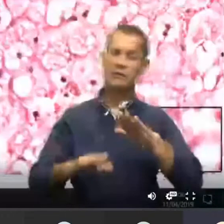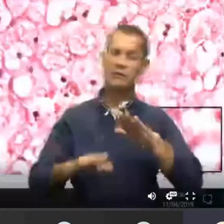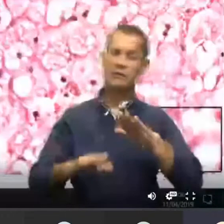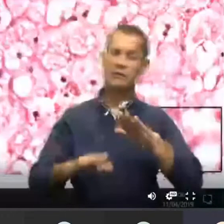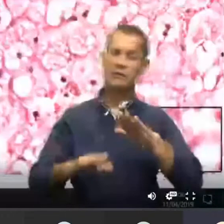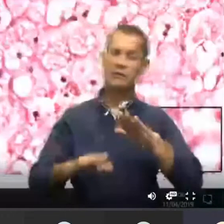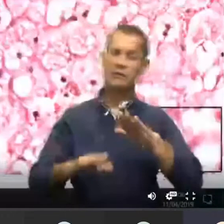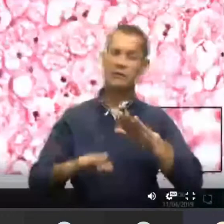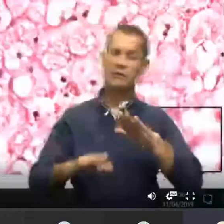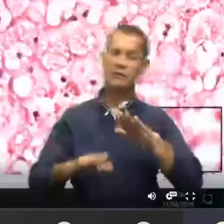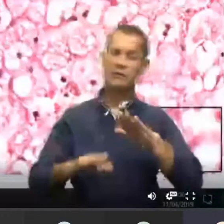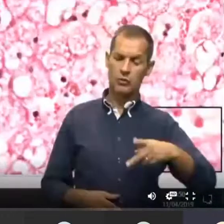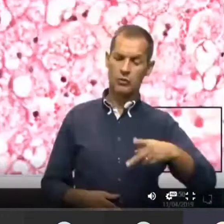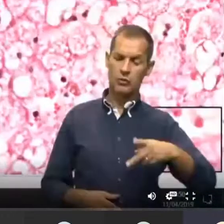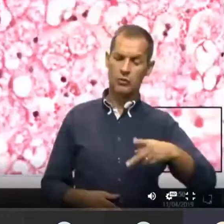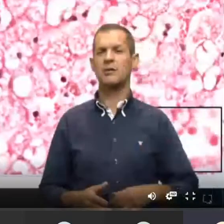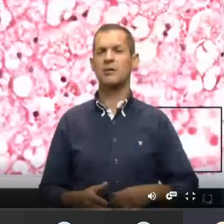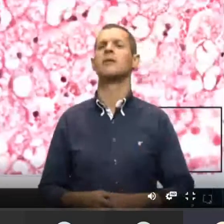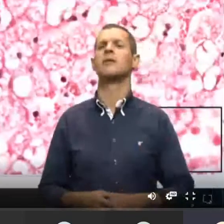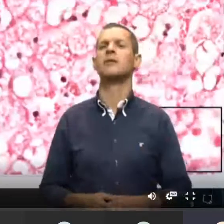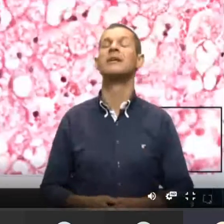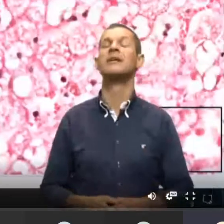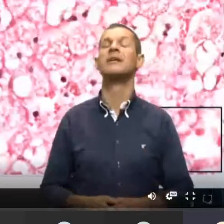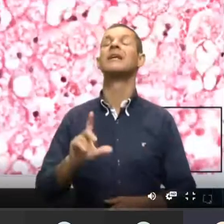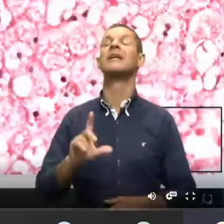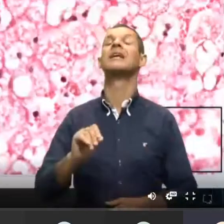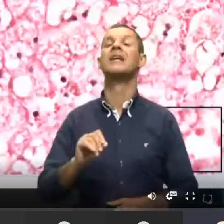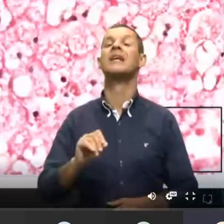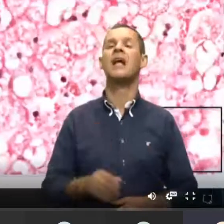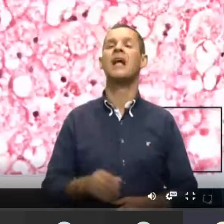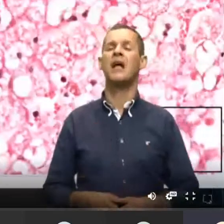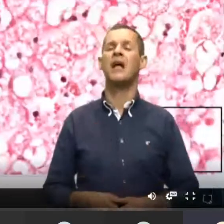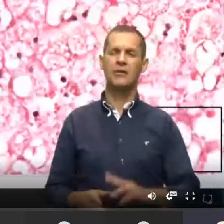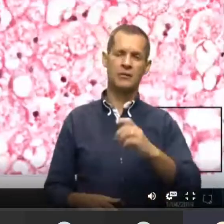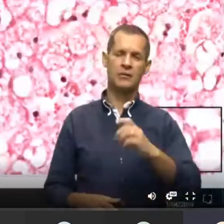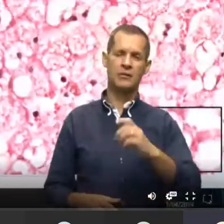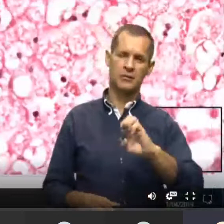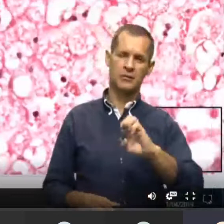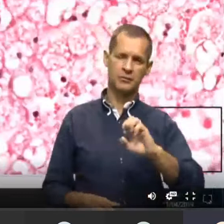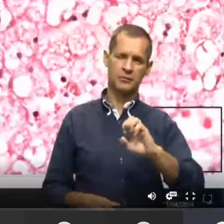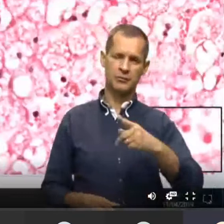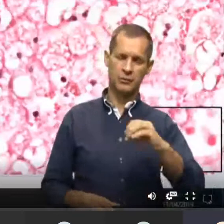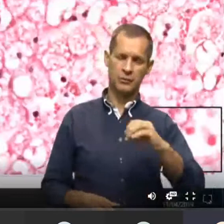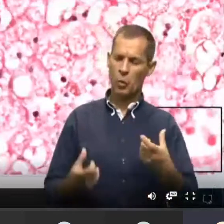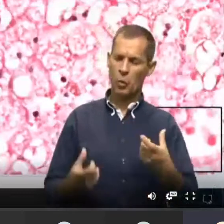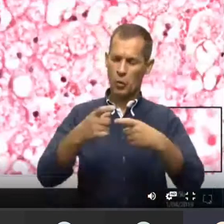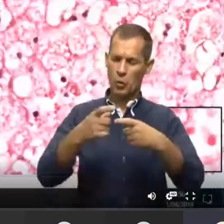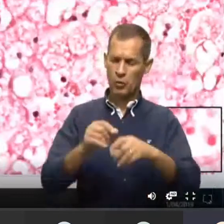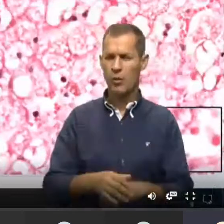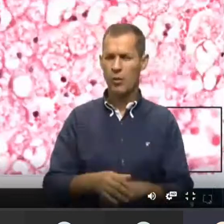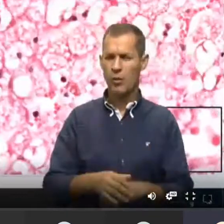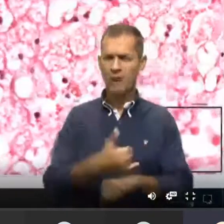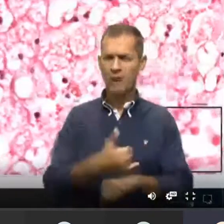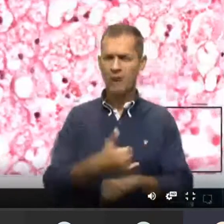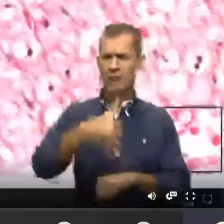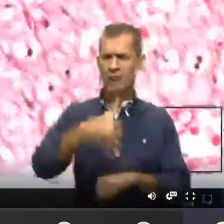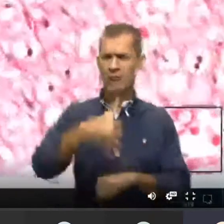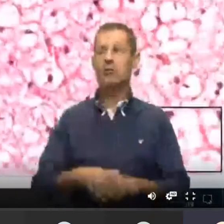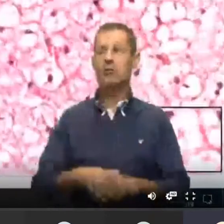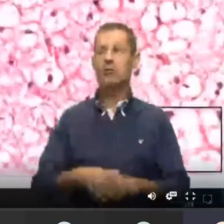as microvesículas, né? Que são os hepatócitos com pouca concentração de